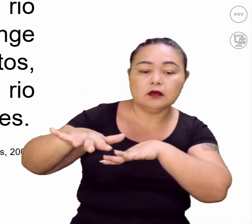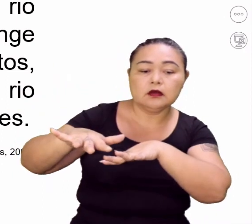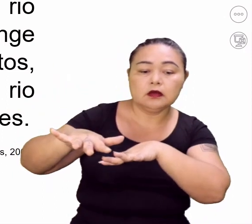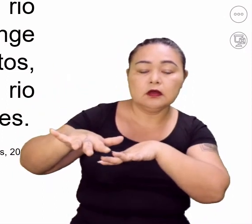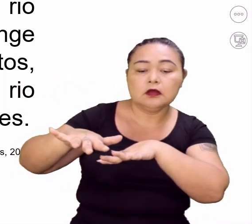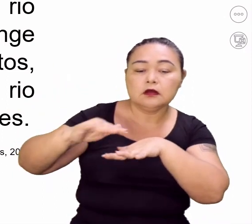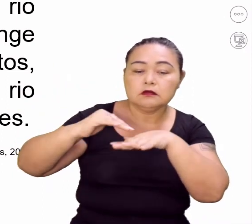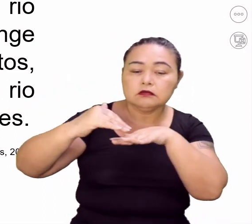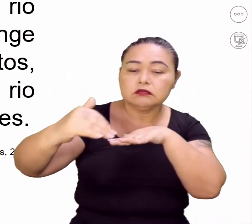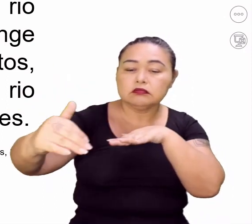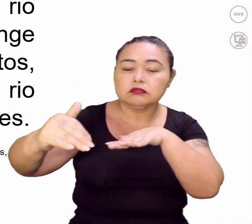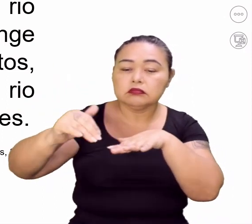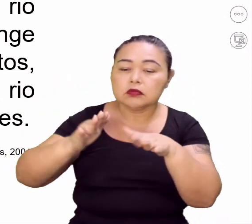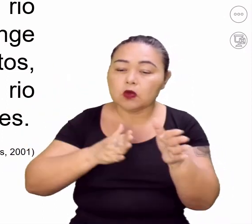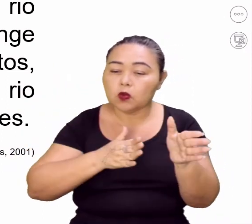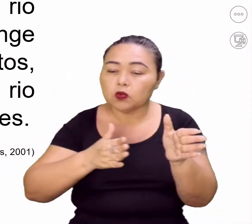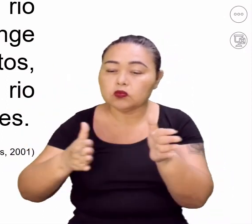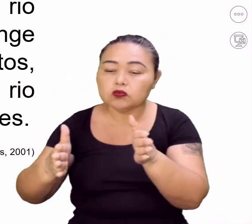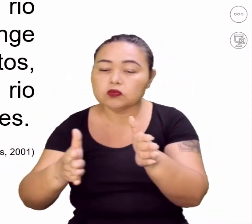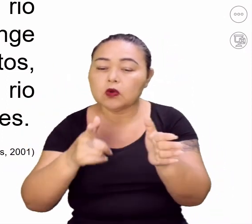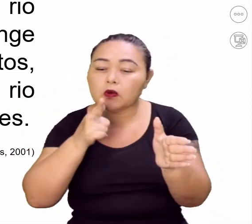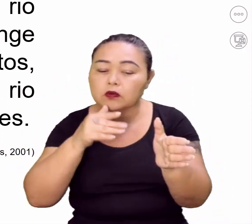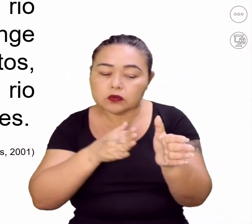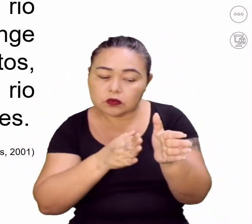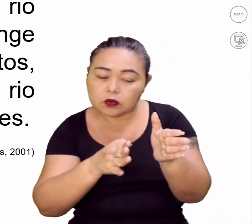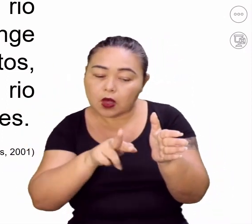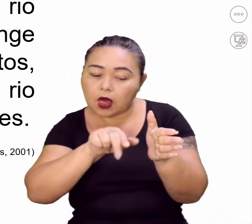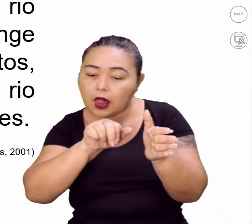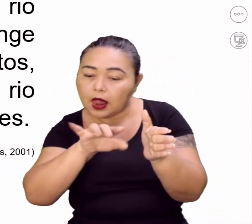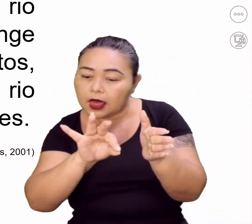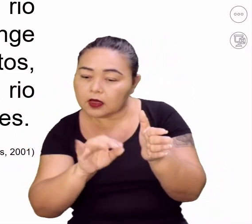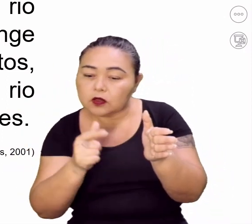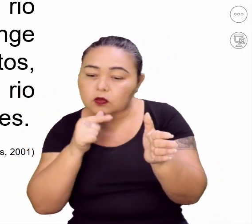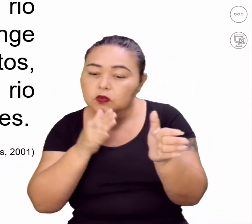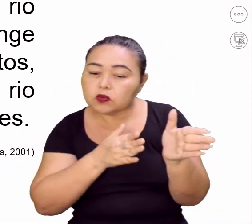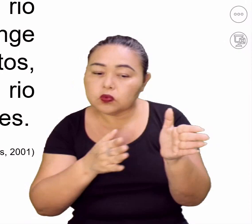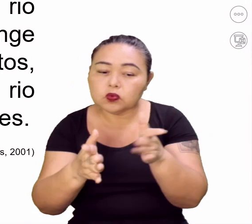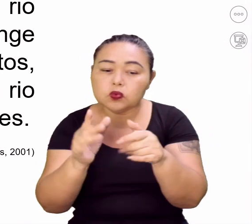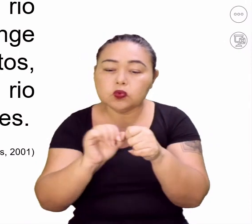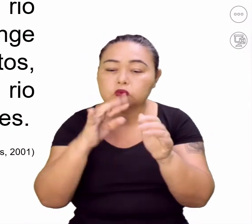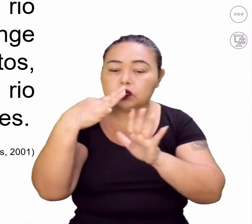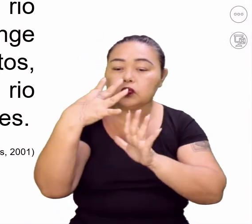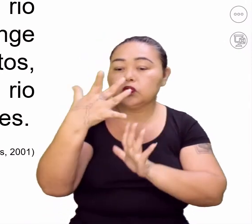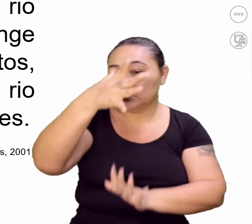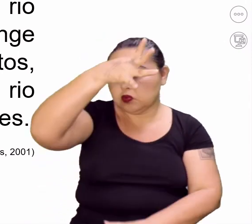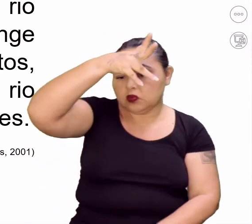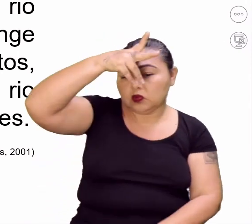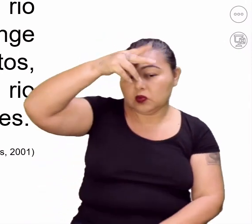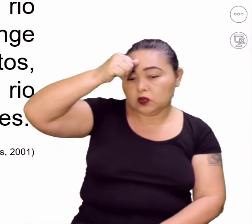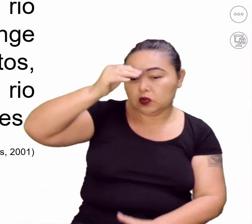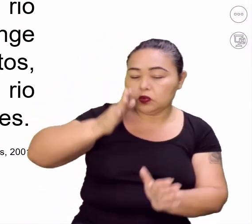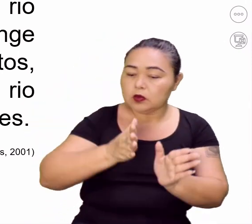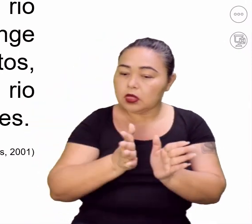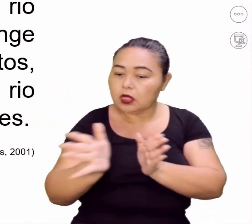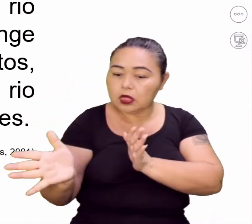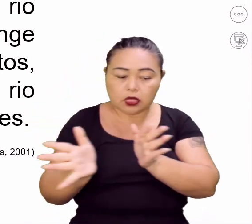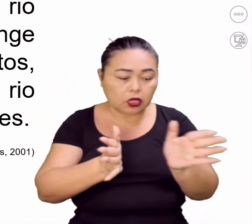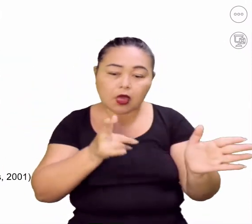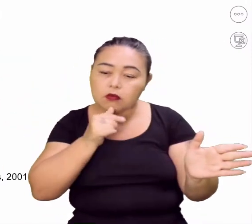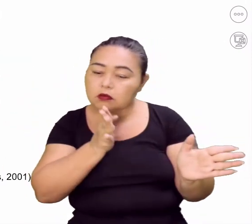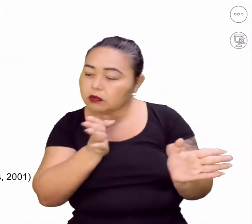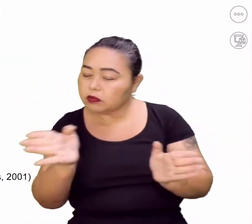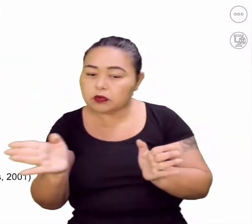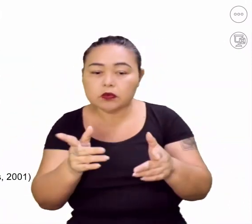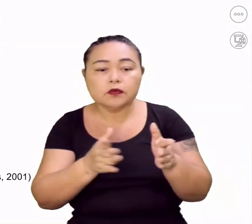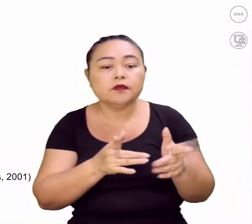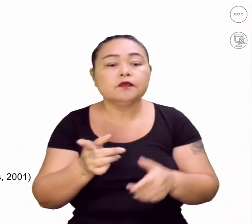seja, faixas que acompanham o leito do rio Amazonas, né, e os baixos cursos de seus afluentes.